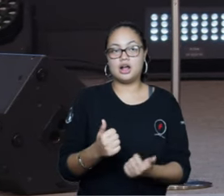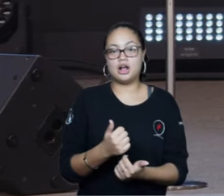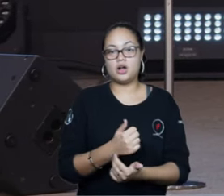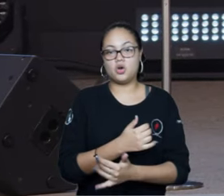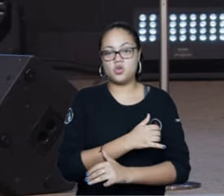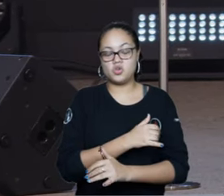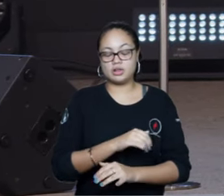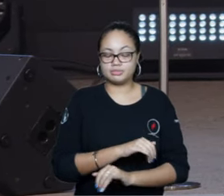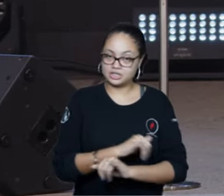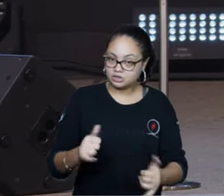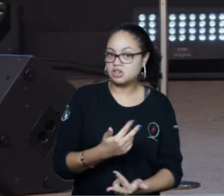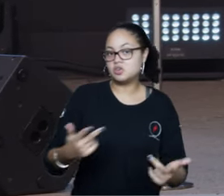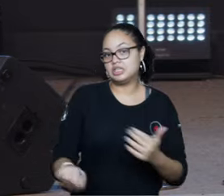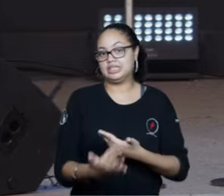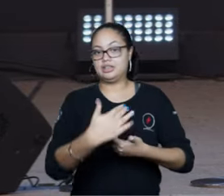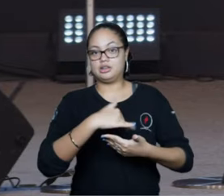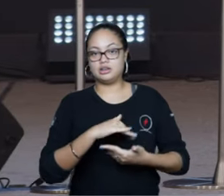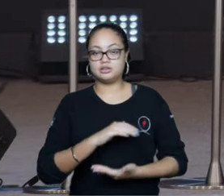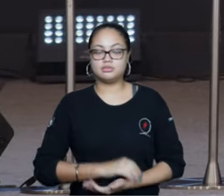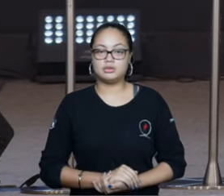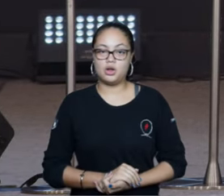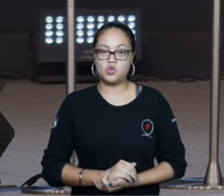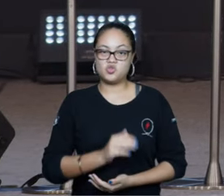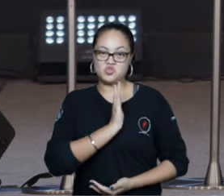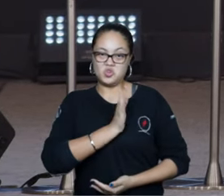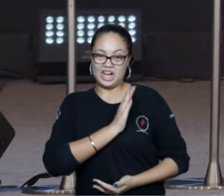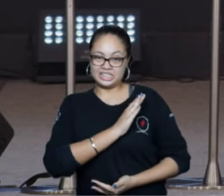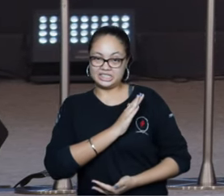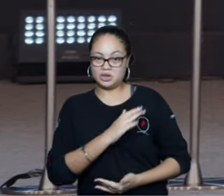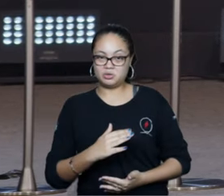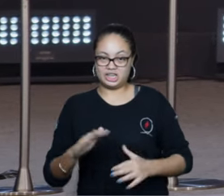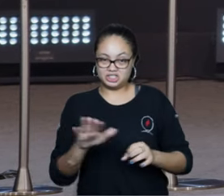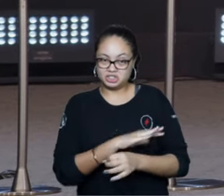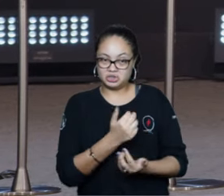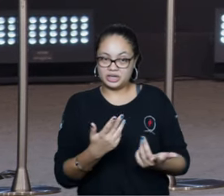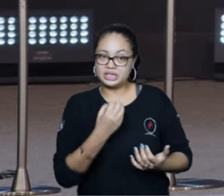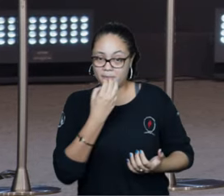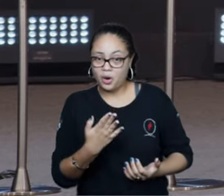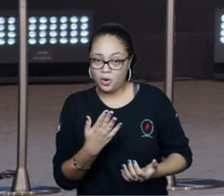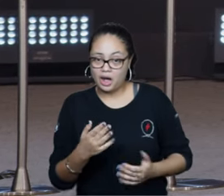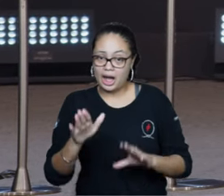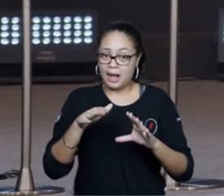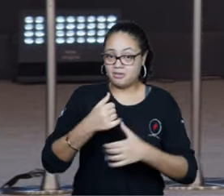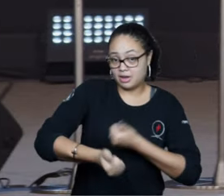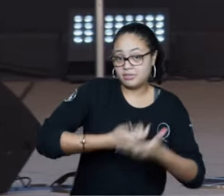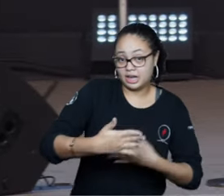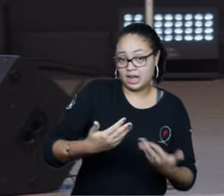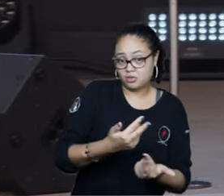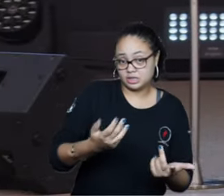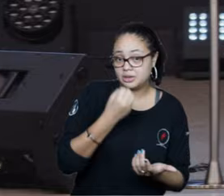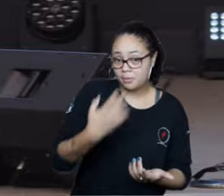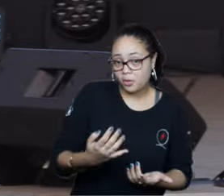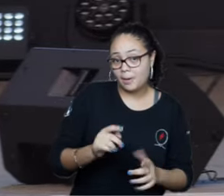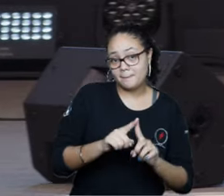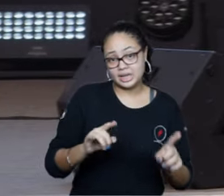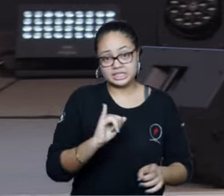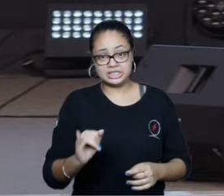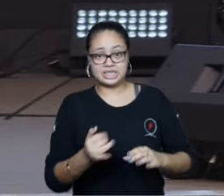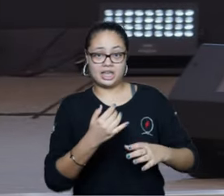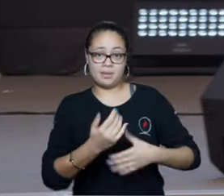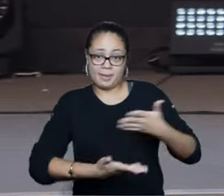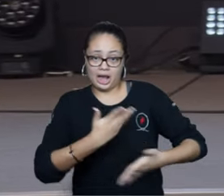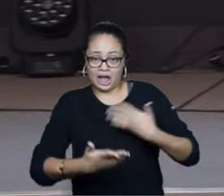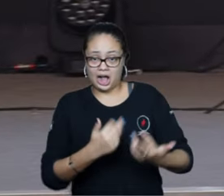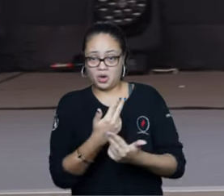Mateus 12:34 diz que a boca fala o que o coração tá cheio e o Versículo 36 e 37 diz que nós vamos